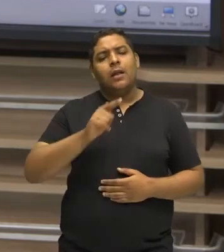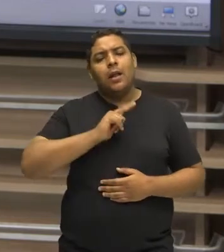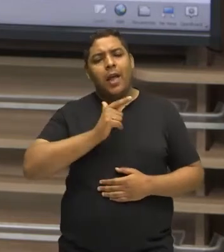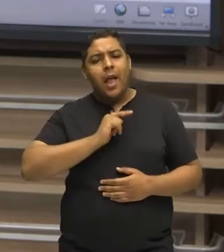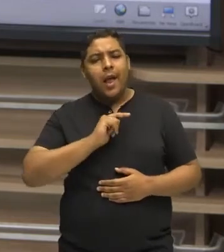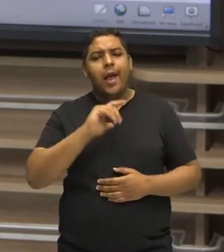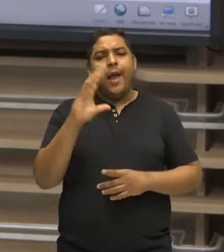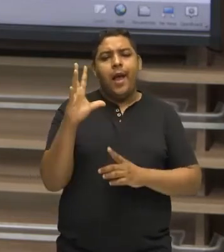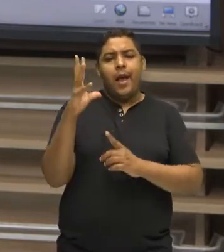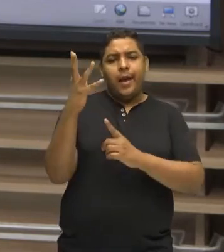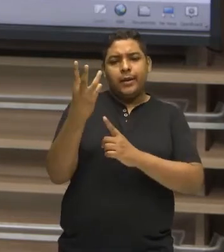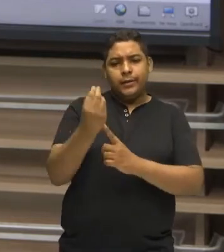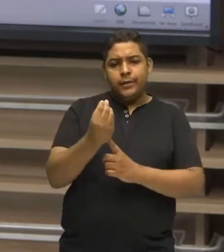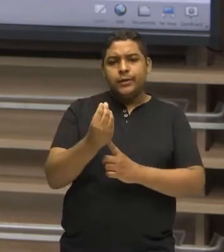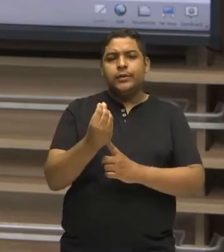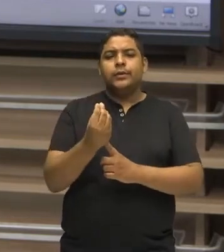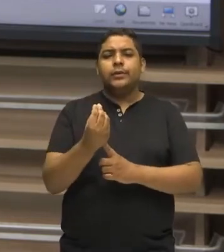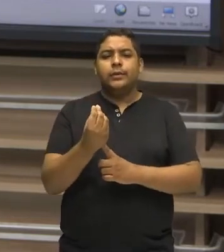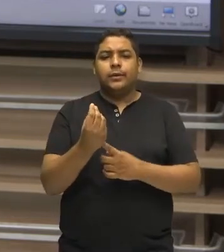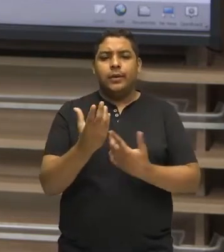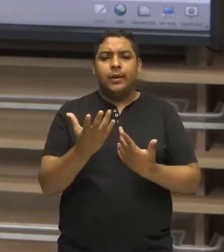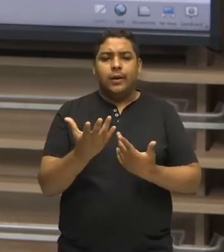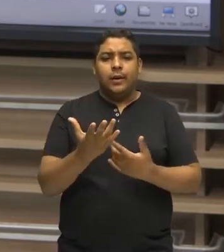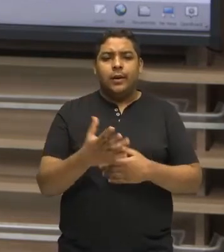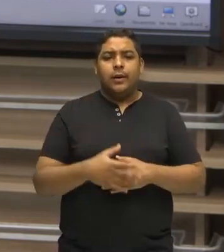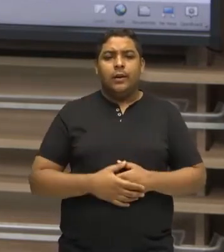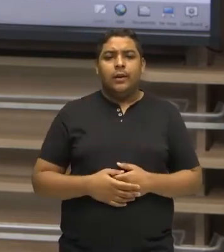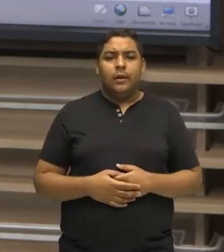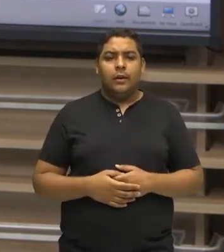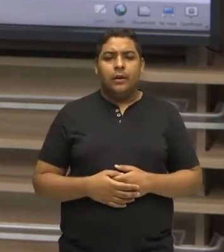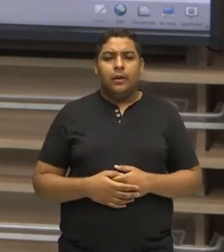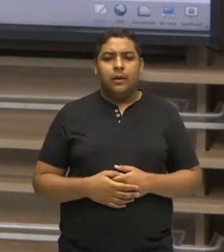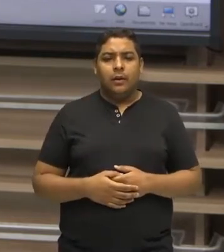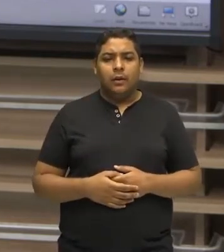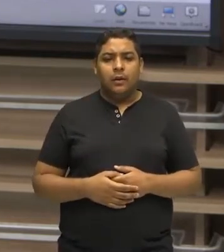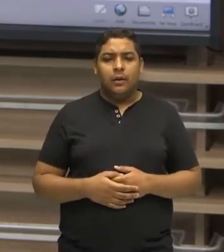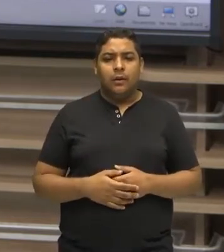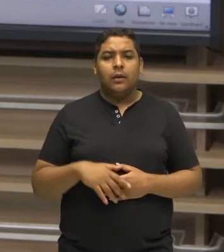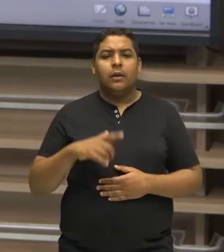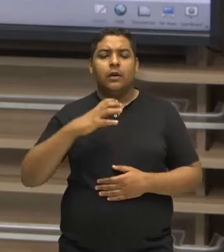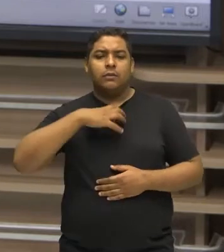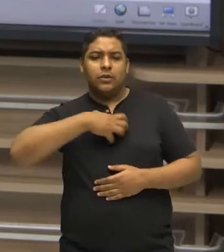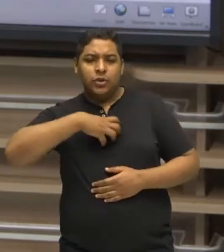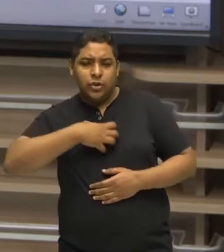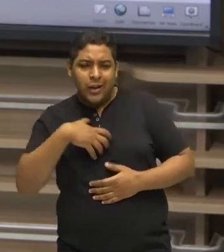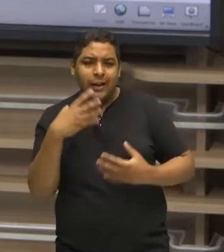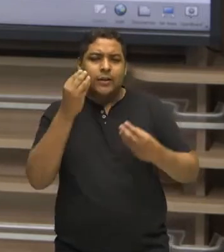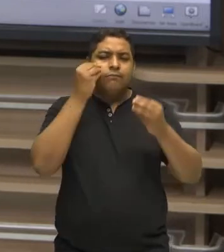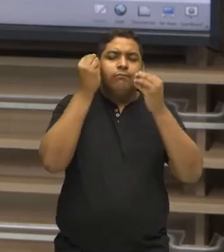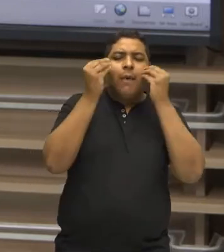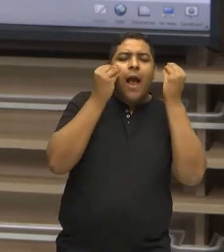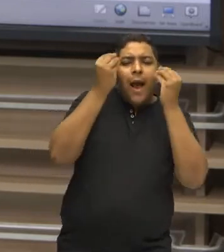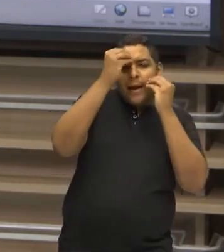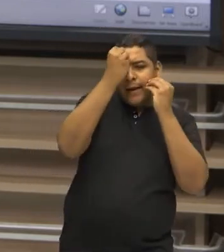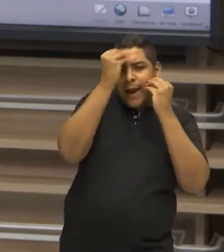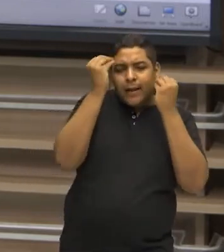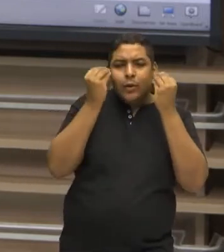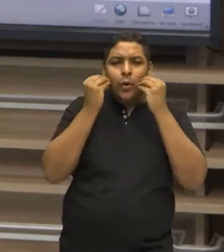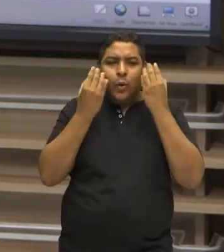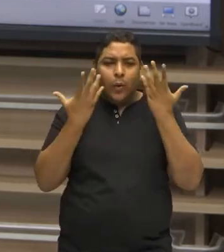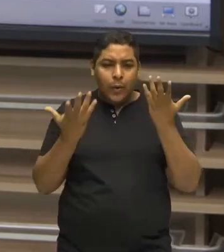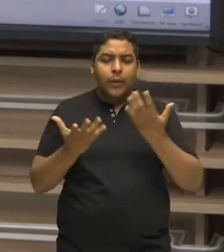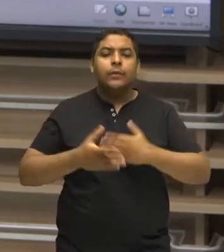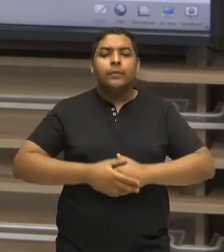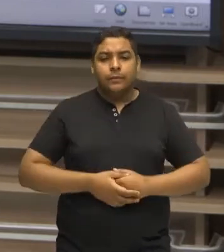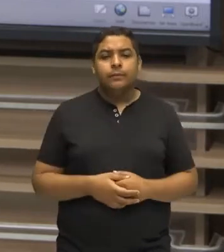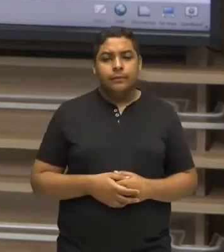artistas quanto estilista, maquiador, então todos os profissionais que